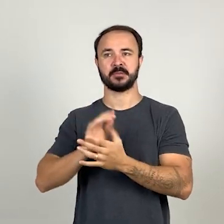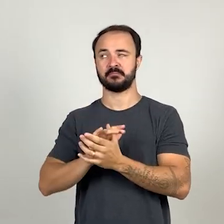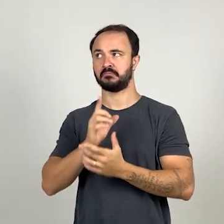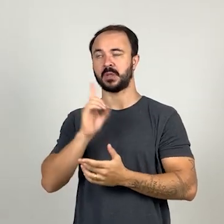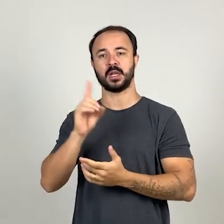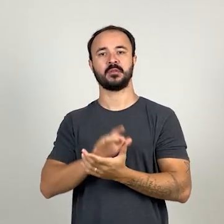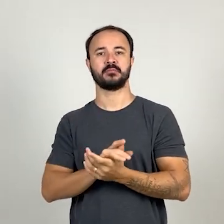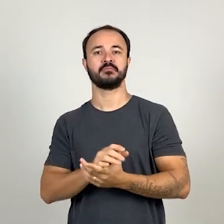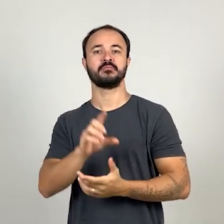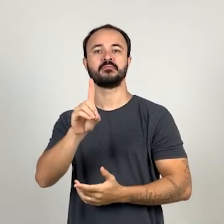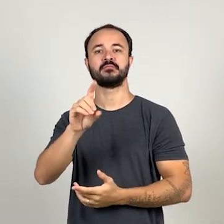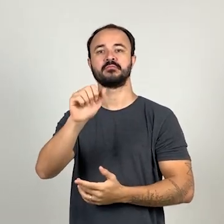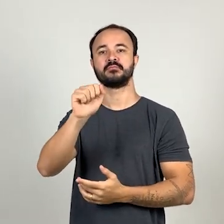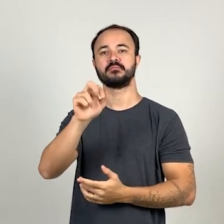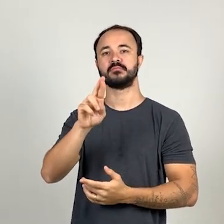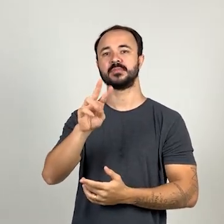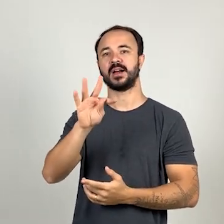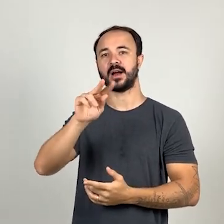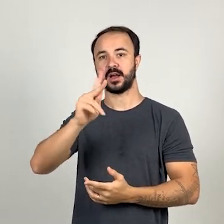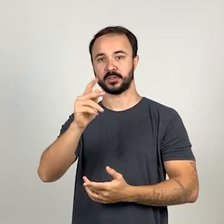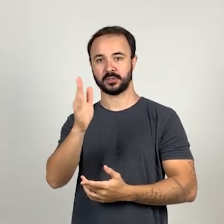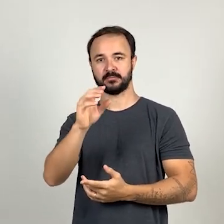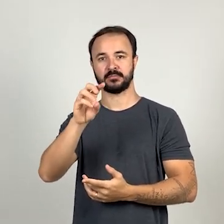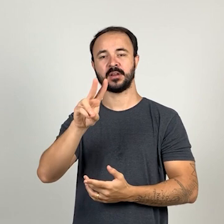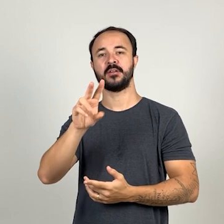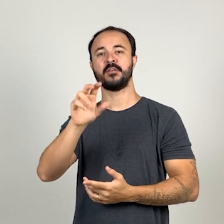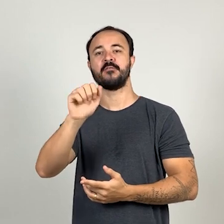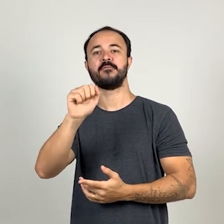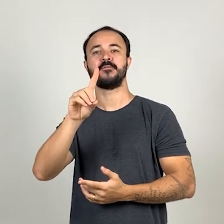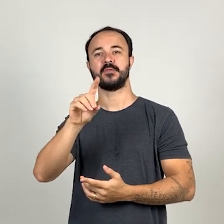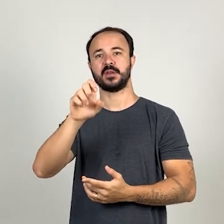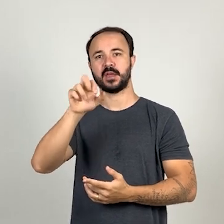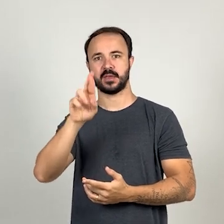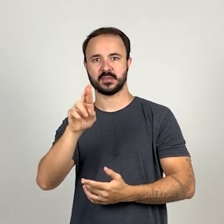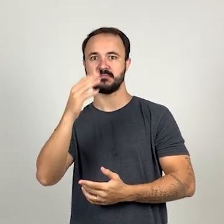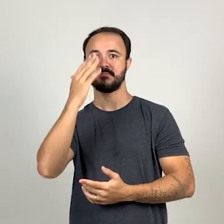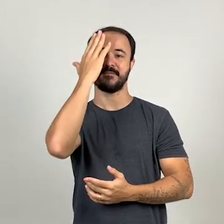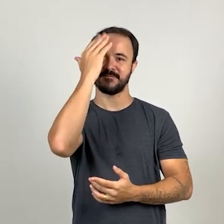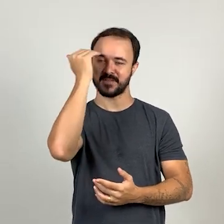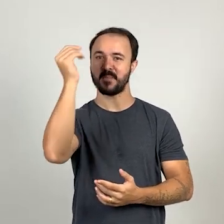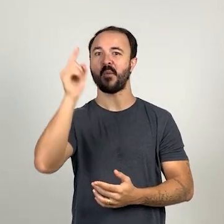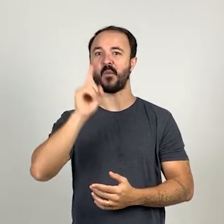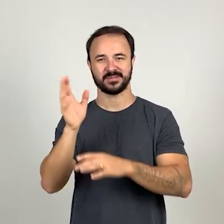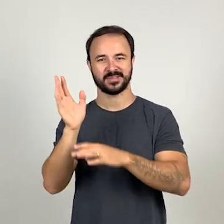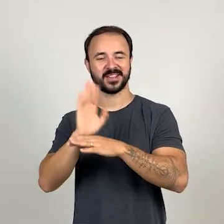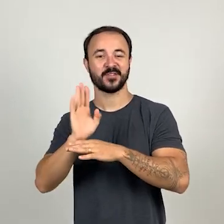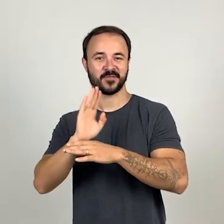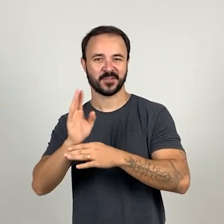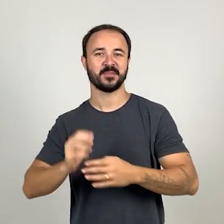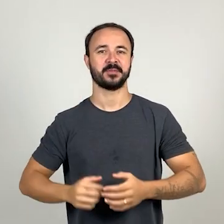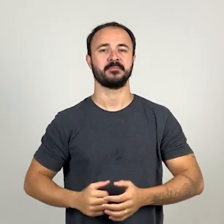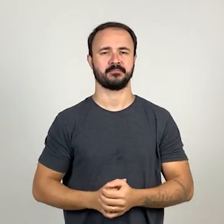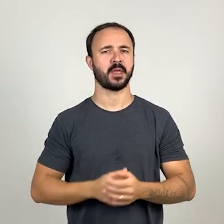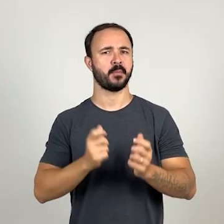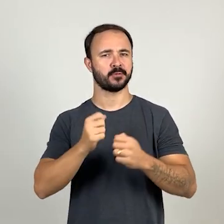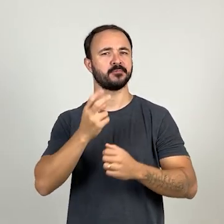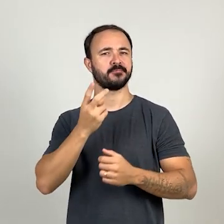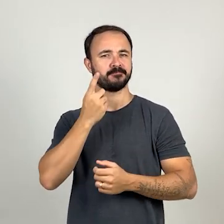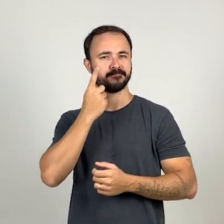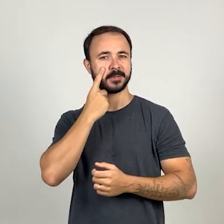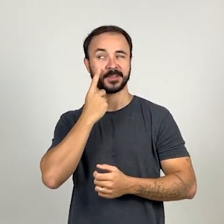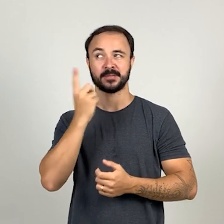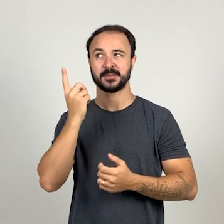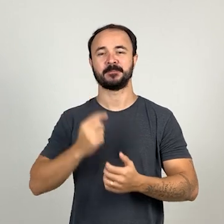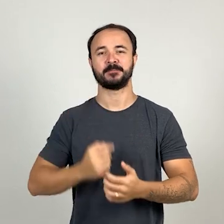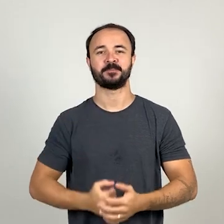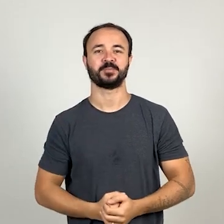famoso. E nós temos o Jedi com essa luta que vocês podem ver famosa. Agora, nós